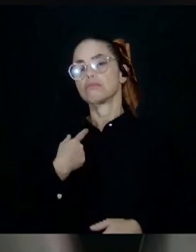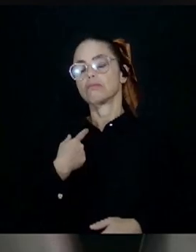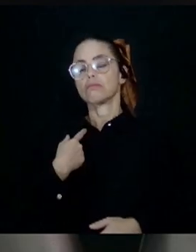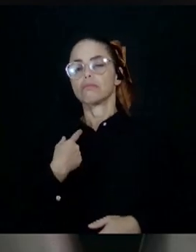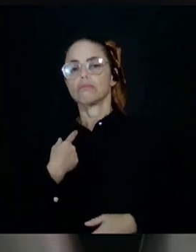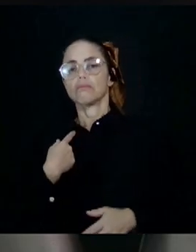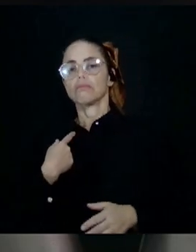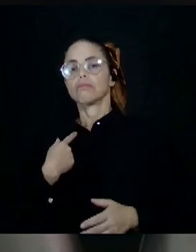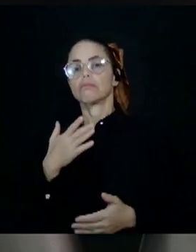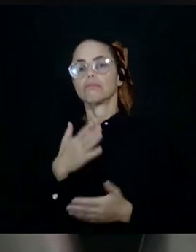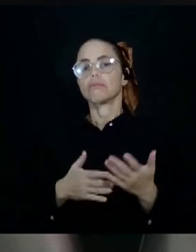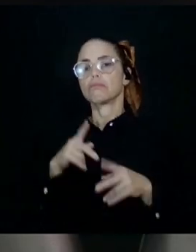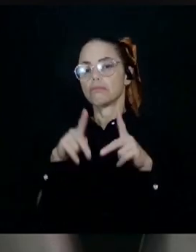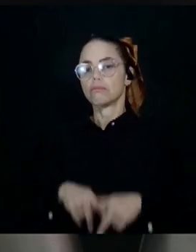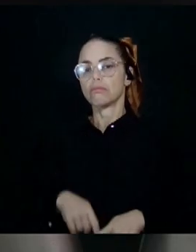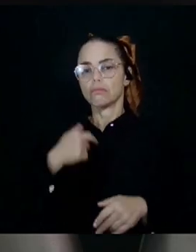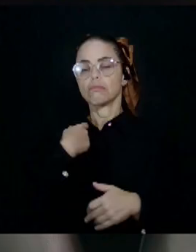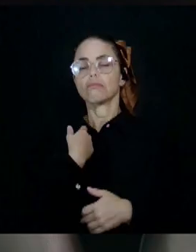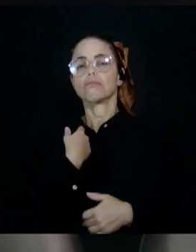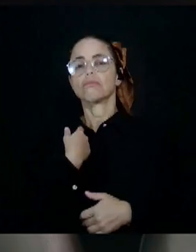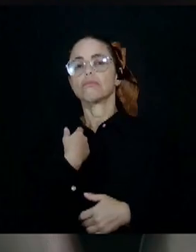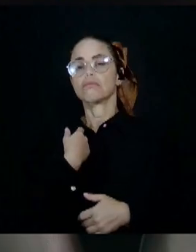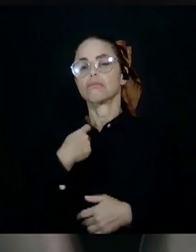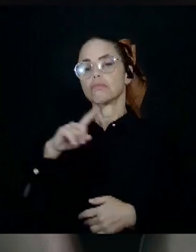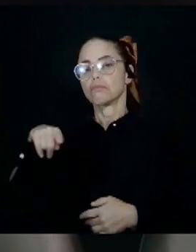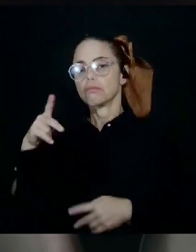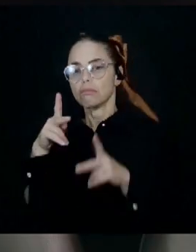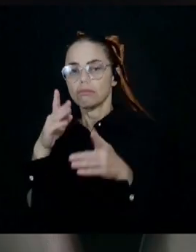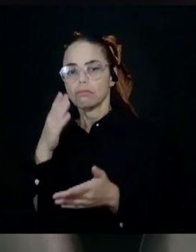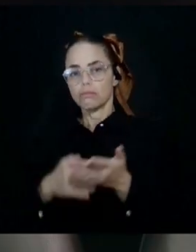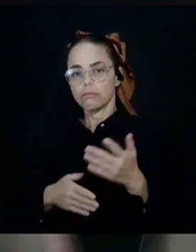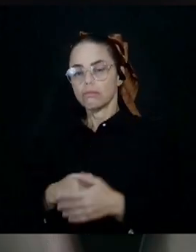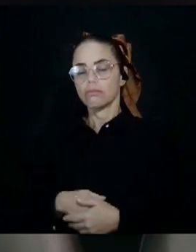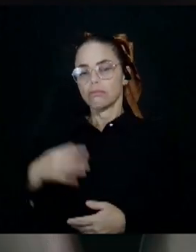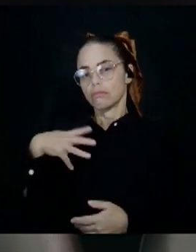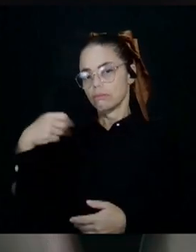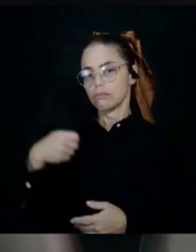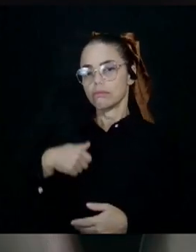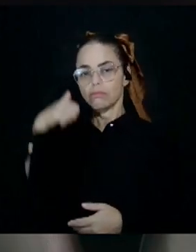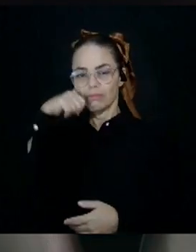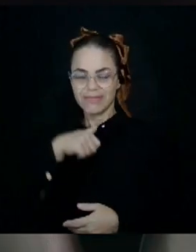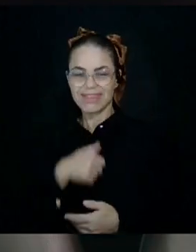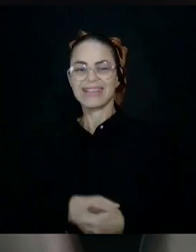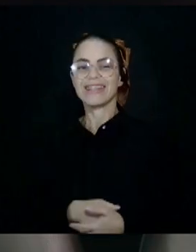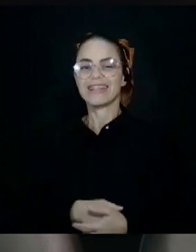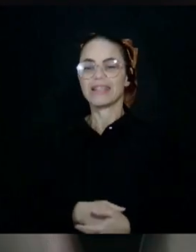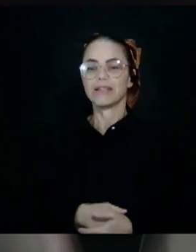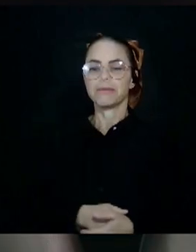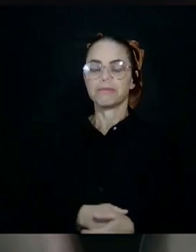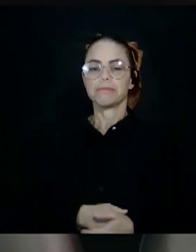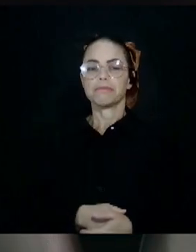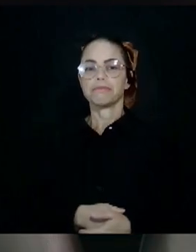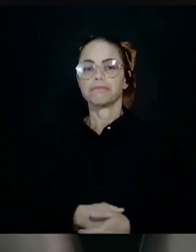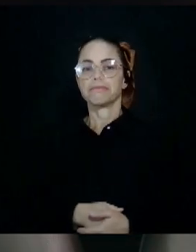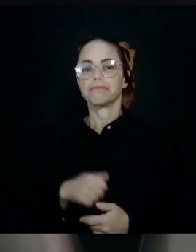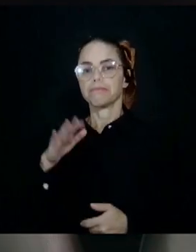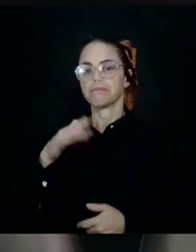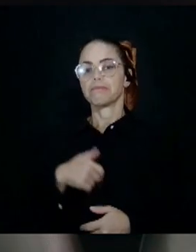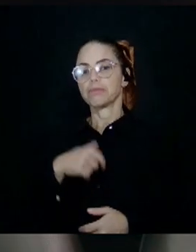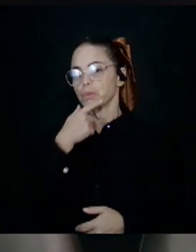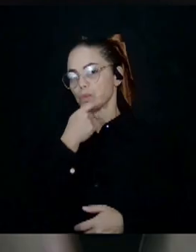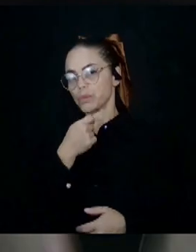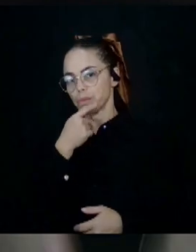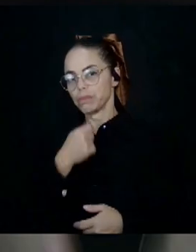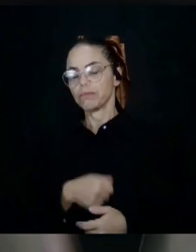são mulheres, a outra metade são os filhos delas, Exato. não é? Então que mais homens, né, Lute,